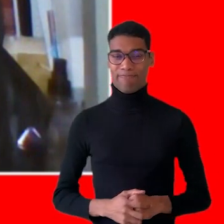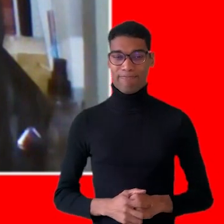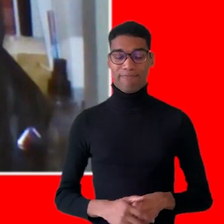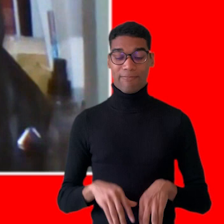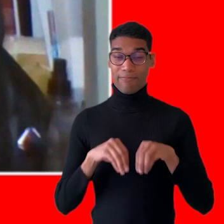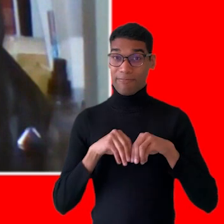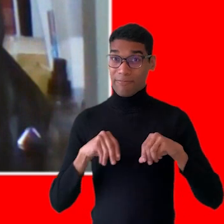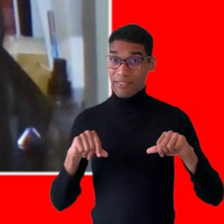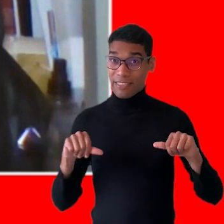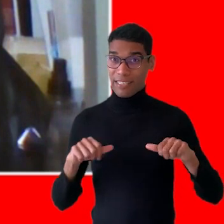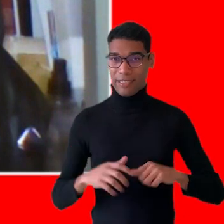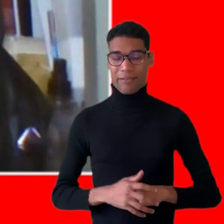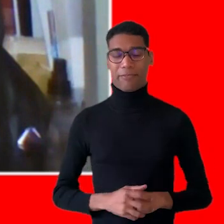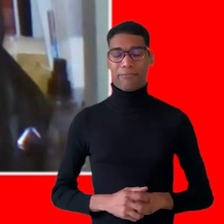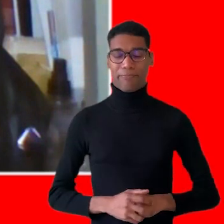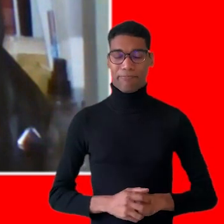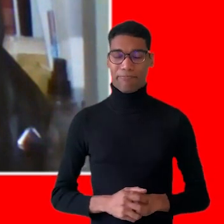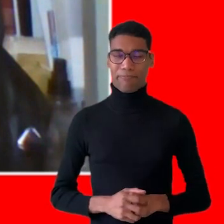a terra.